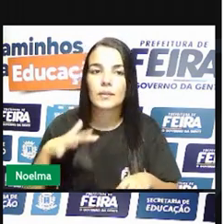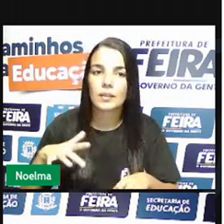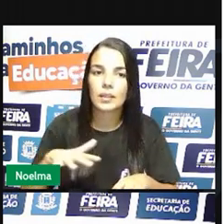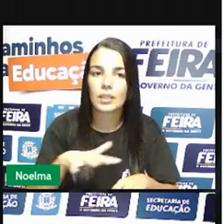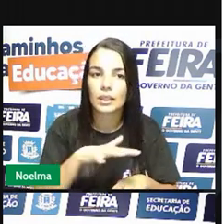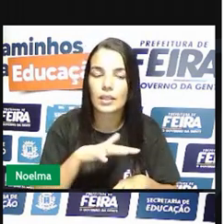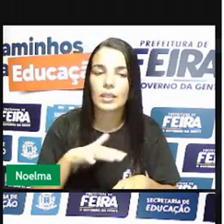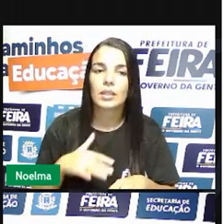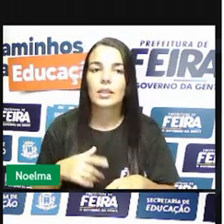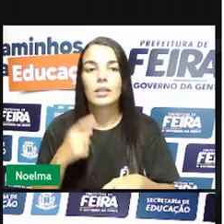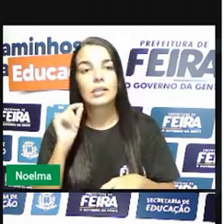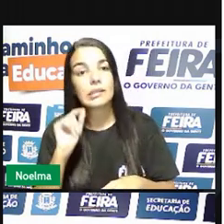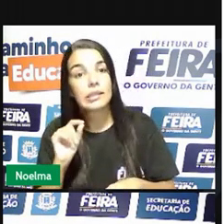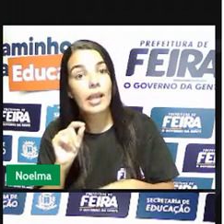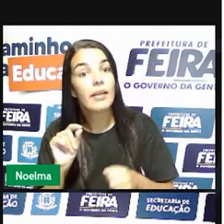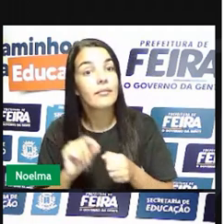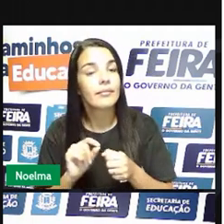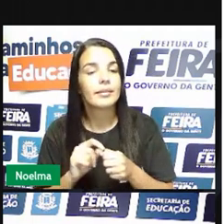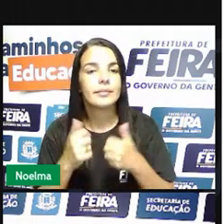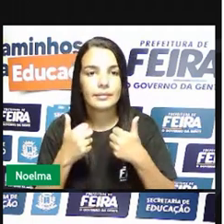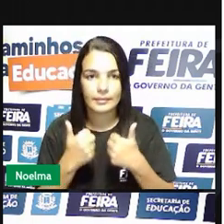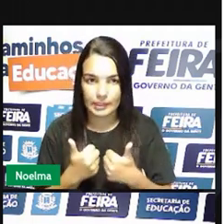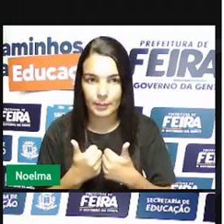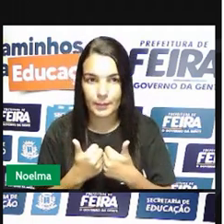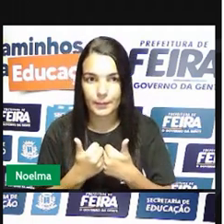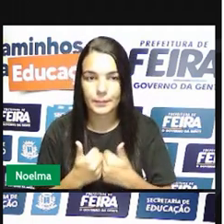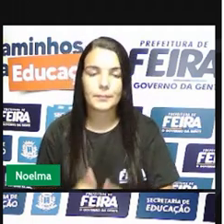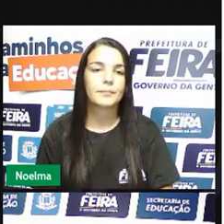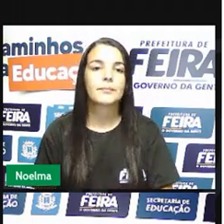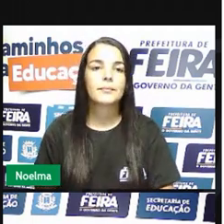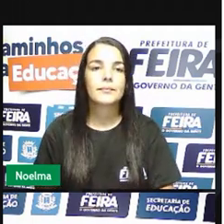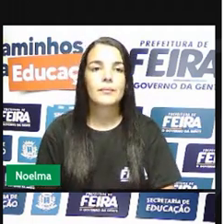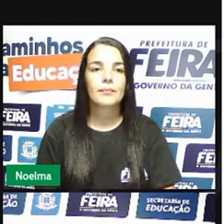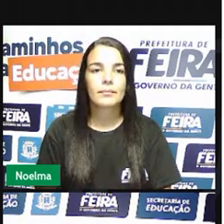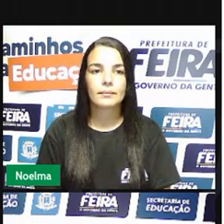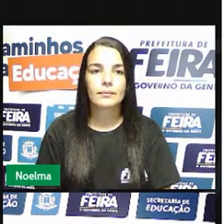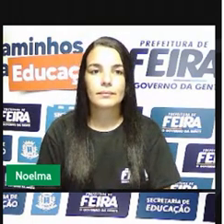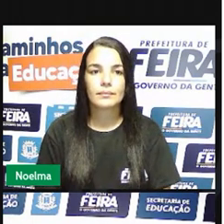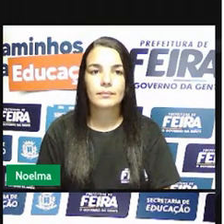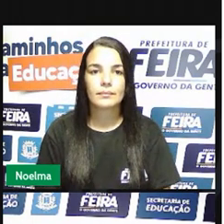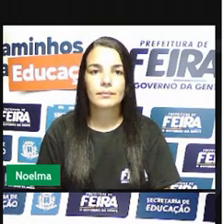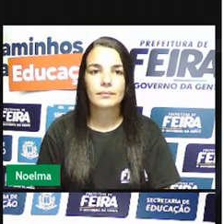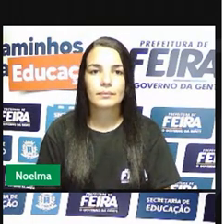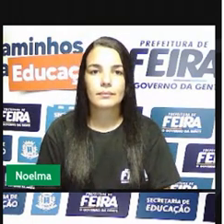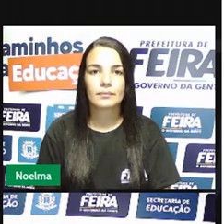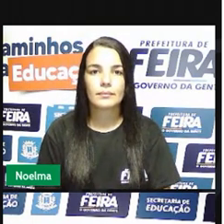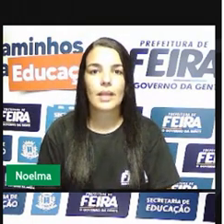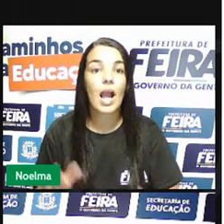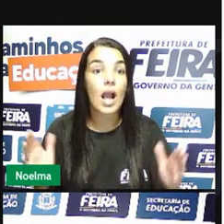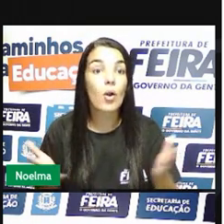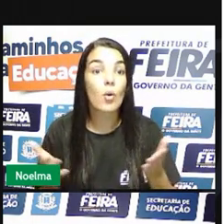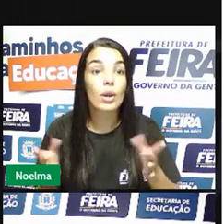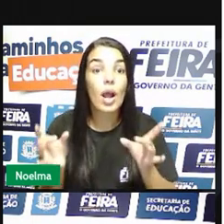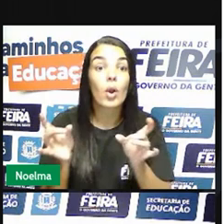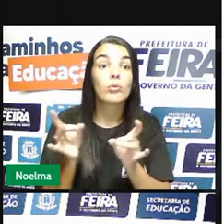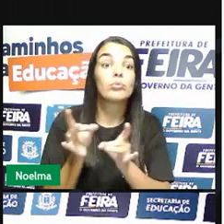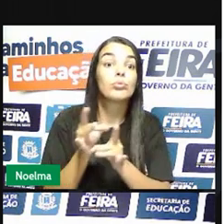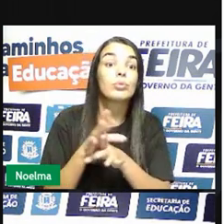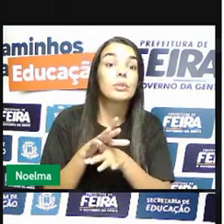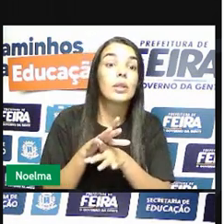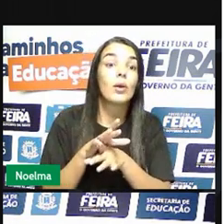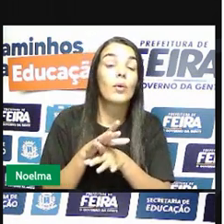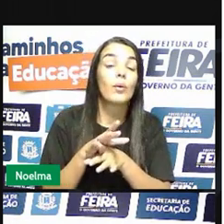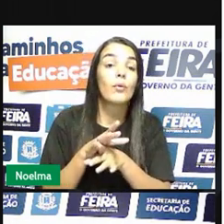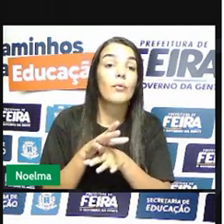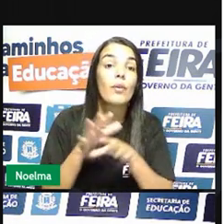mas colocou quem foi que fez essa pesquisa, certo? E aí a gente vem para a